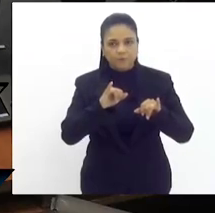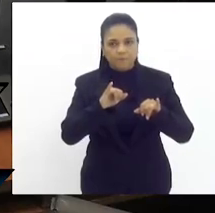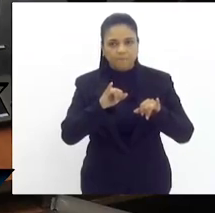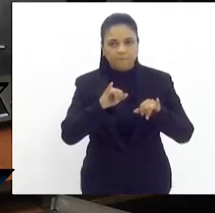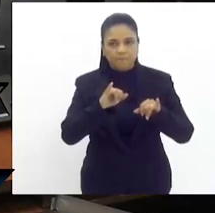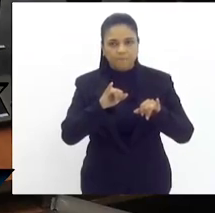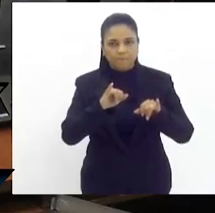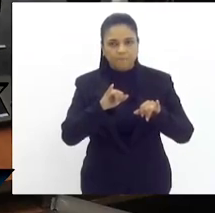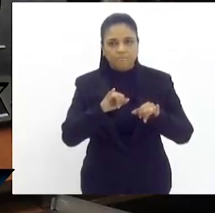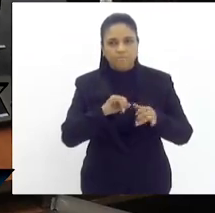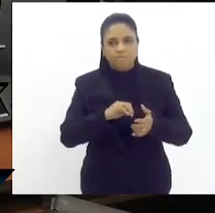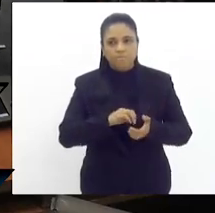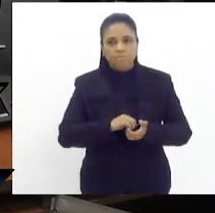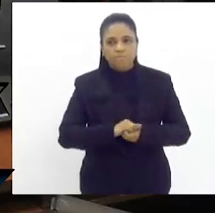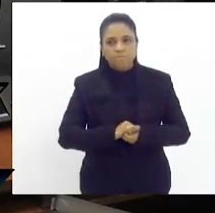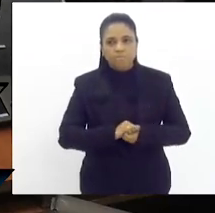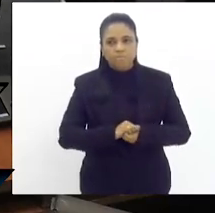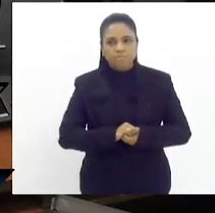tudo bem irmão